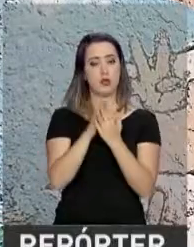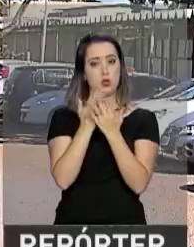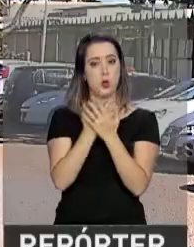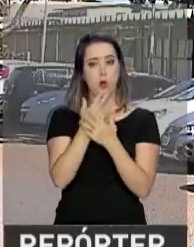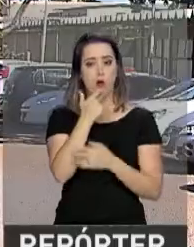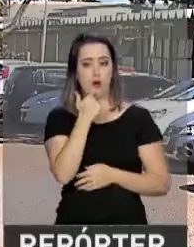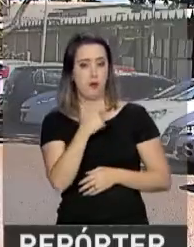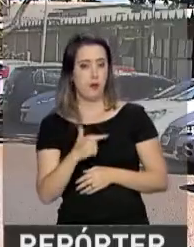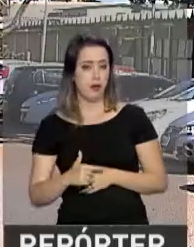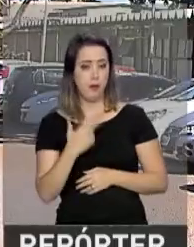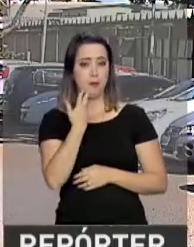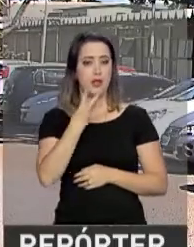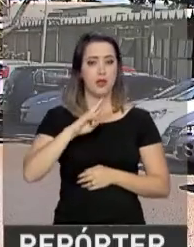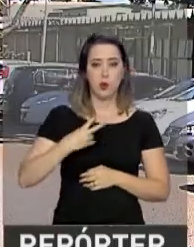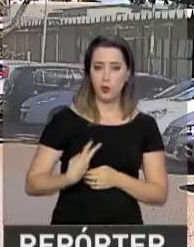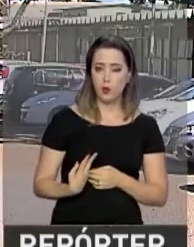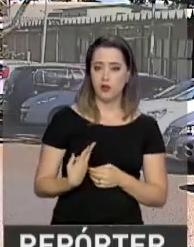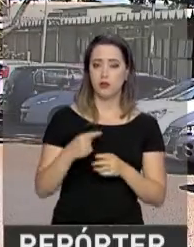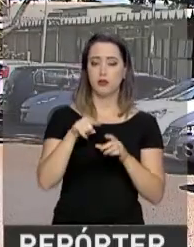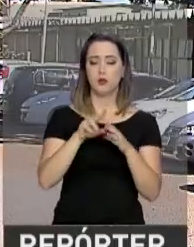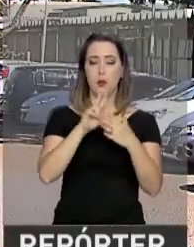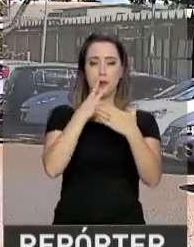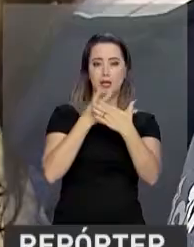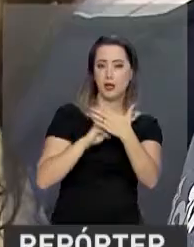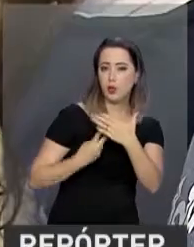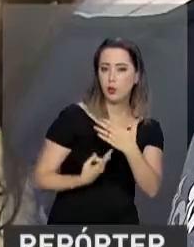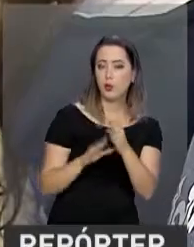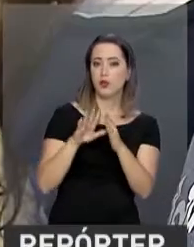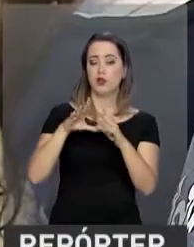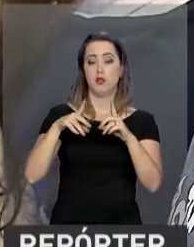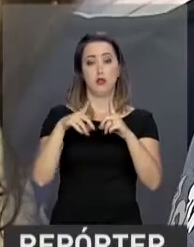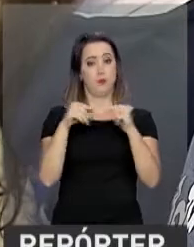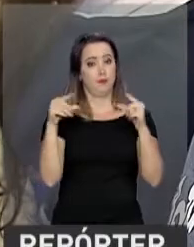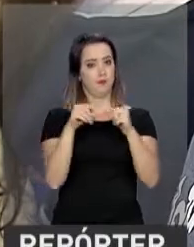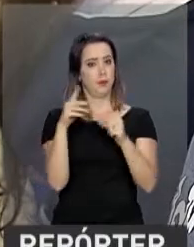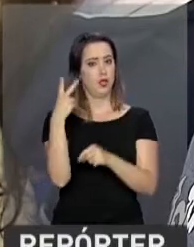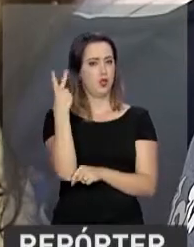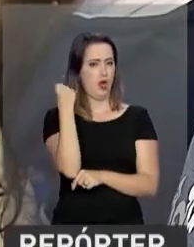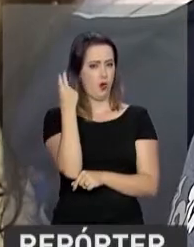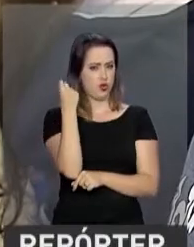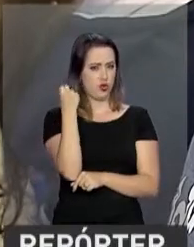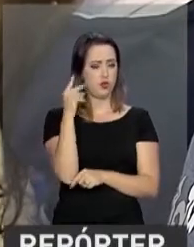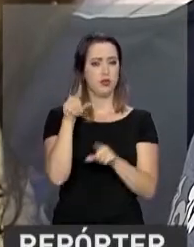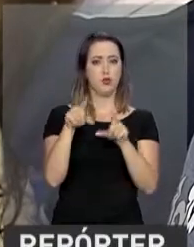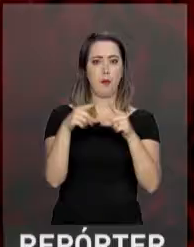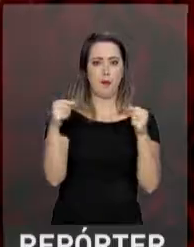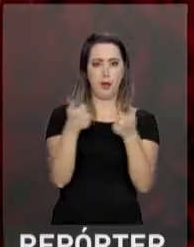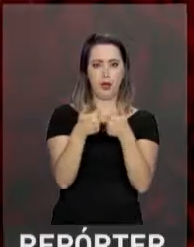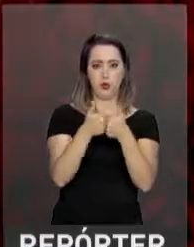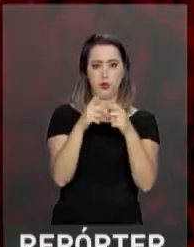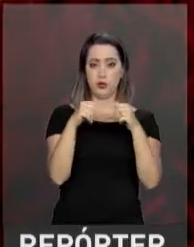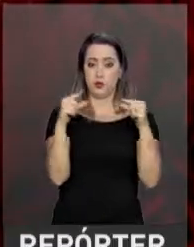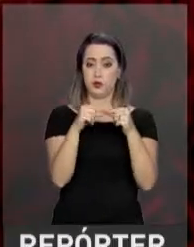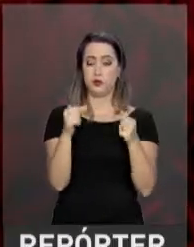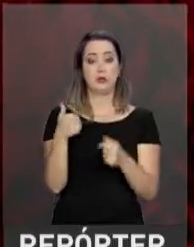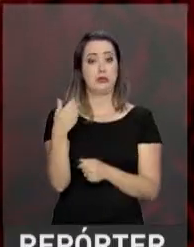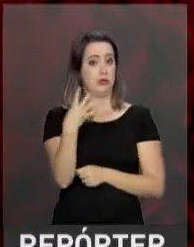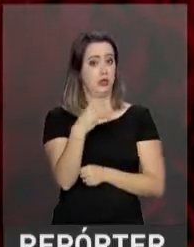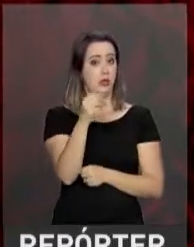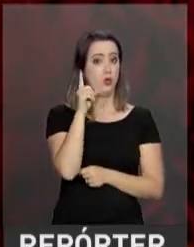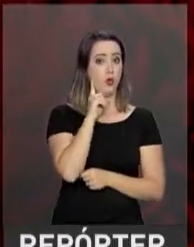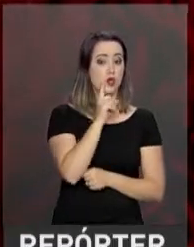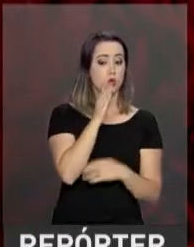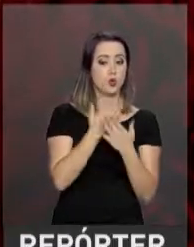cidade a cerca de 30 quilômetros do centro de brasília aqui estudam 140 surdos pelo menos 14